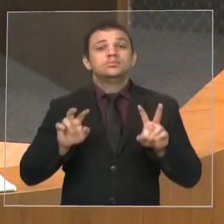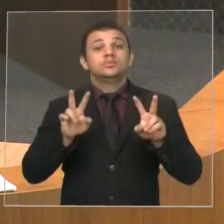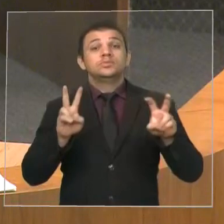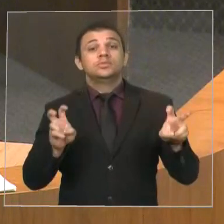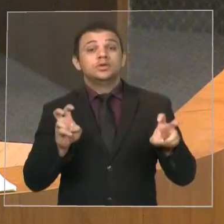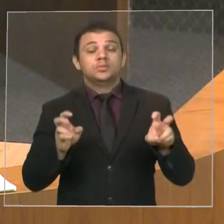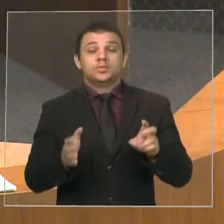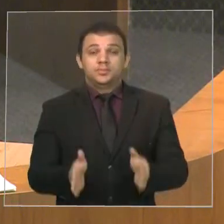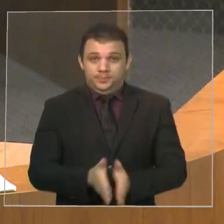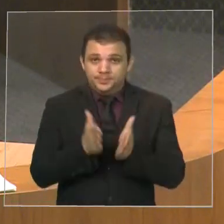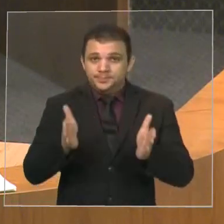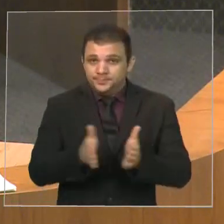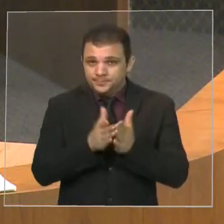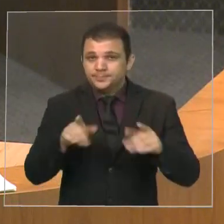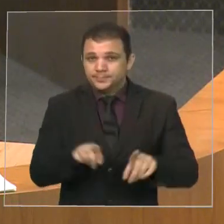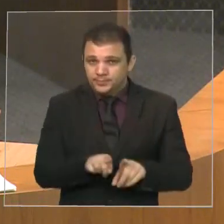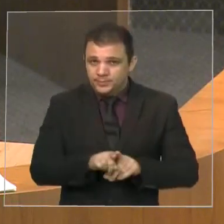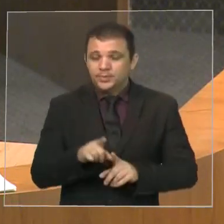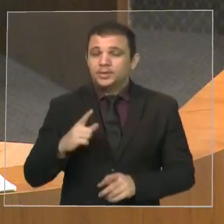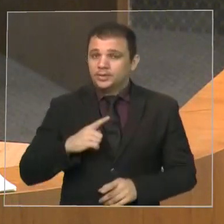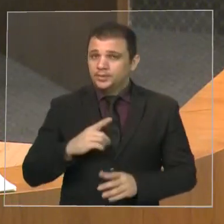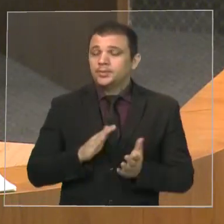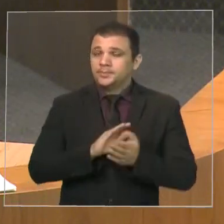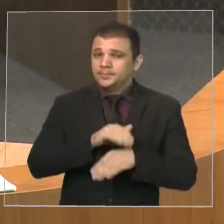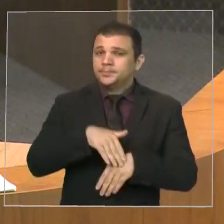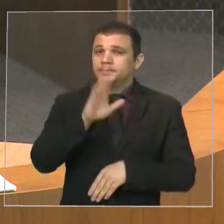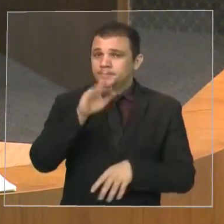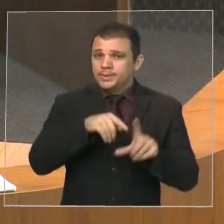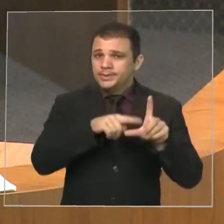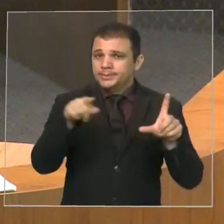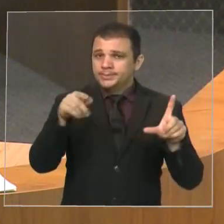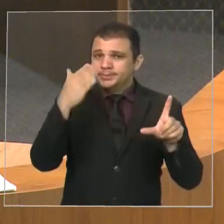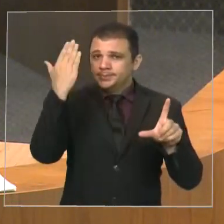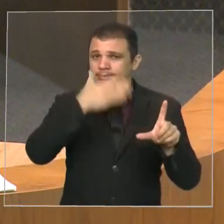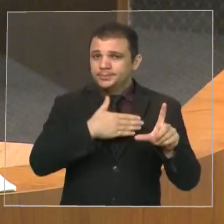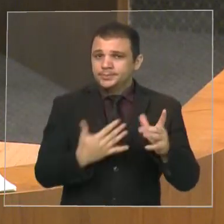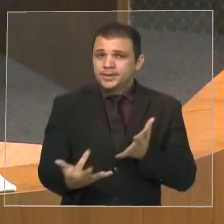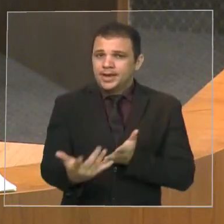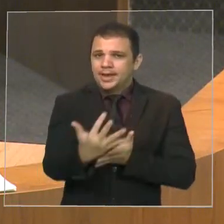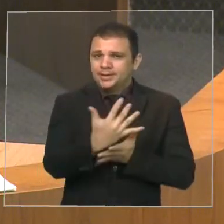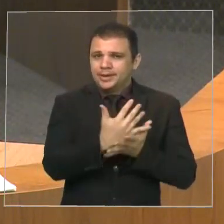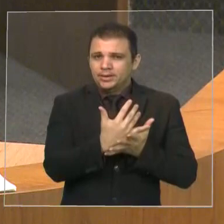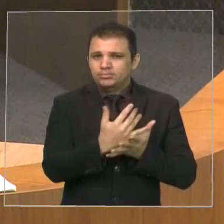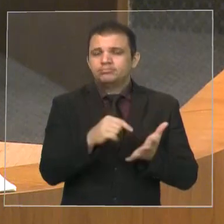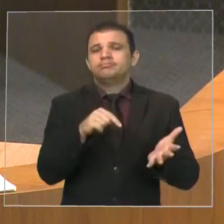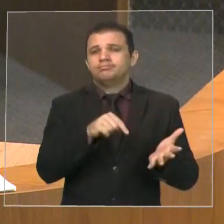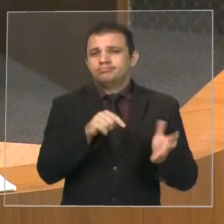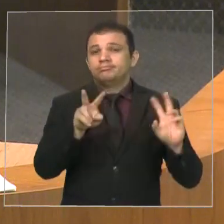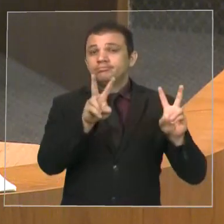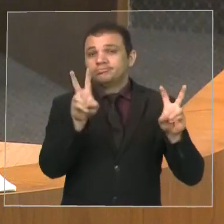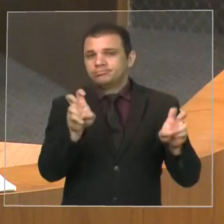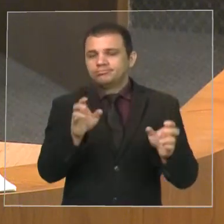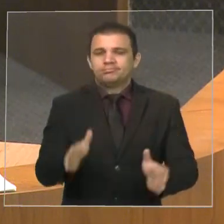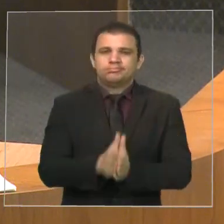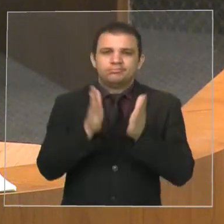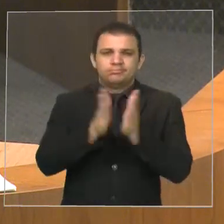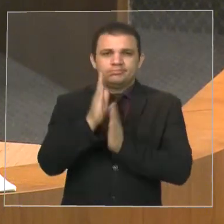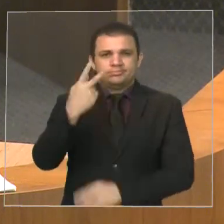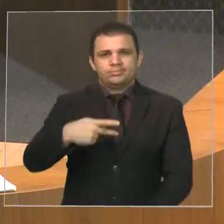vem mais dados aí sobre a questão, vieram mais dados aí sobre a questão da pobreza no